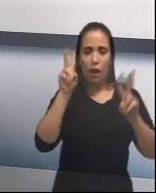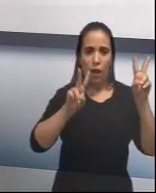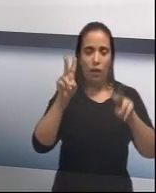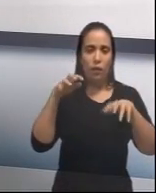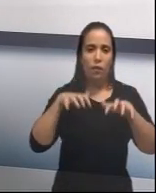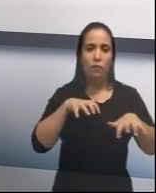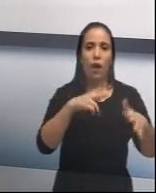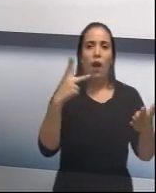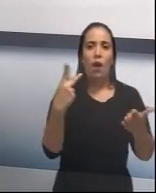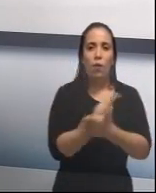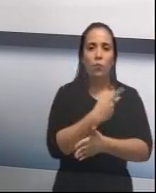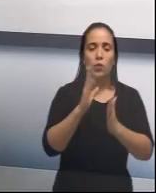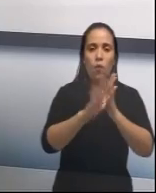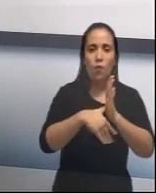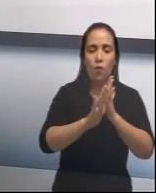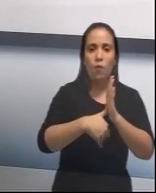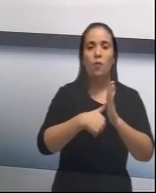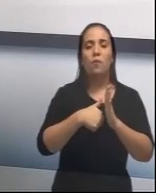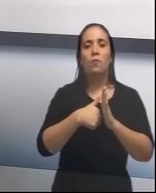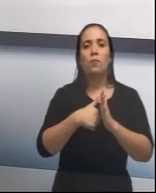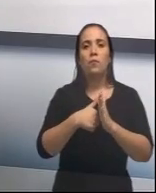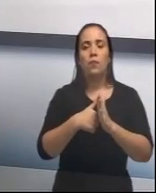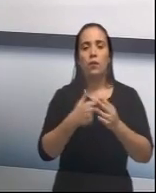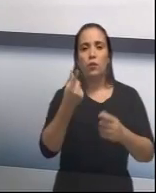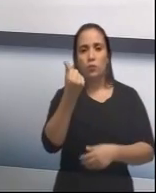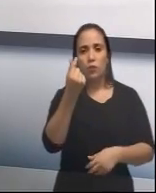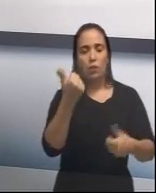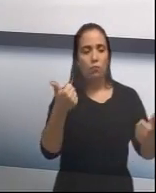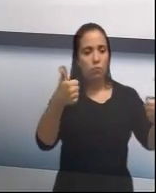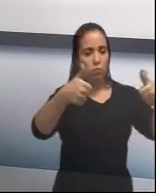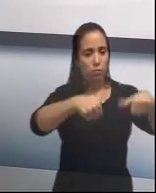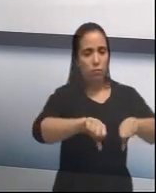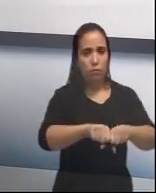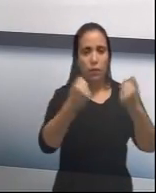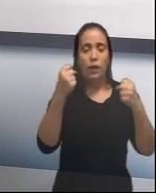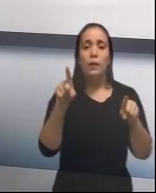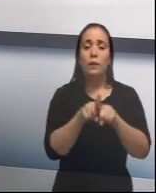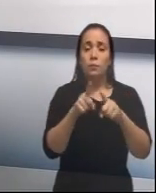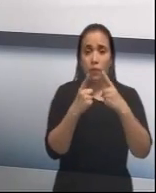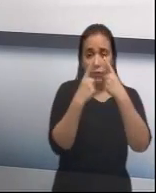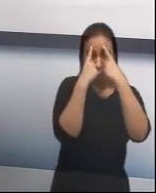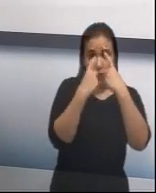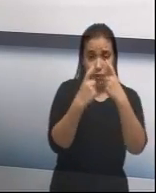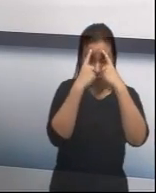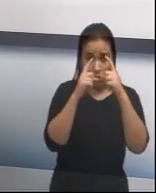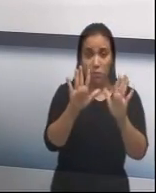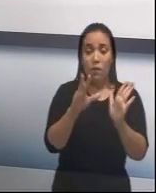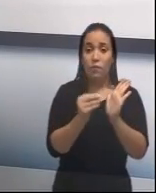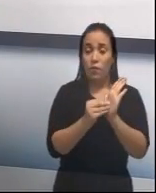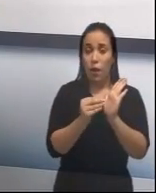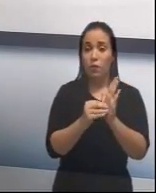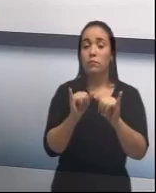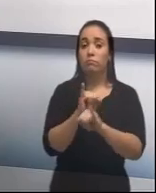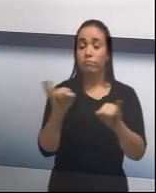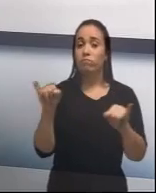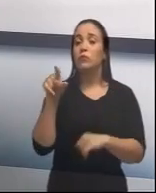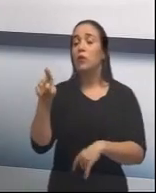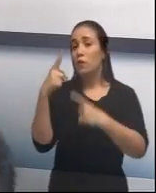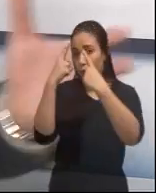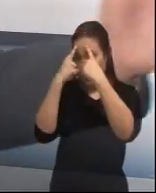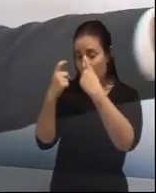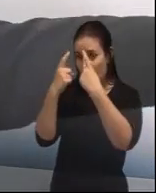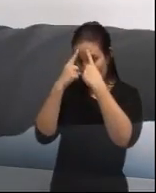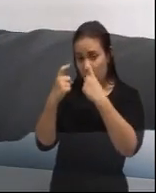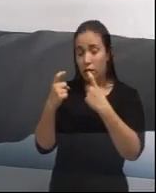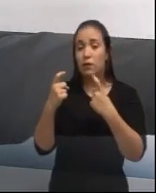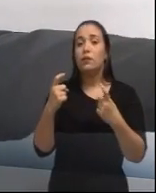vítima da corrupção, com os ratos acabando o Estado, e da violência. Só que eles se esqueceram que boa parte da violência